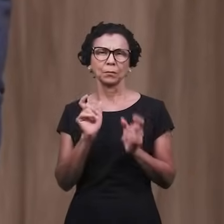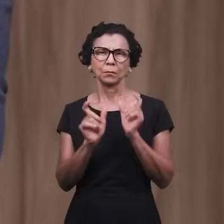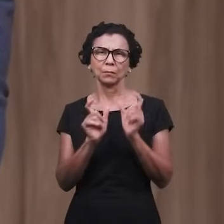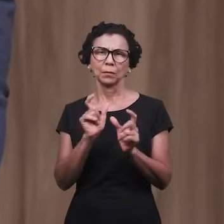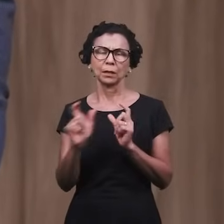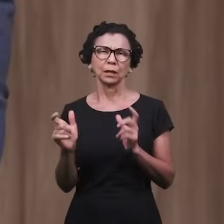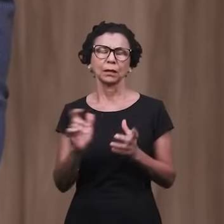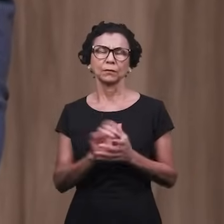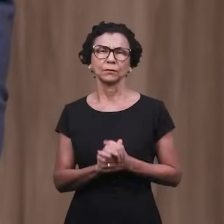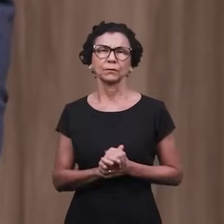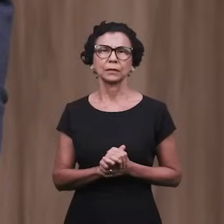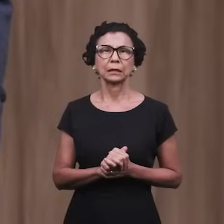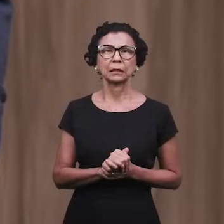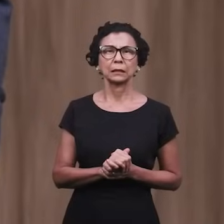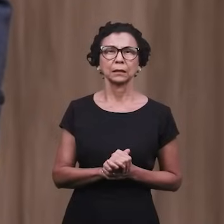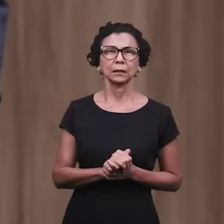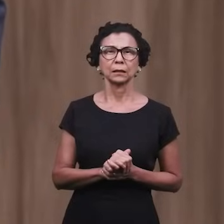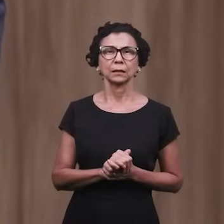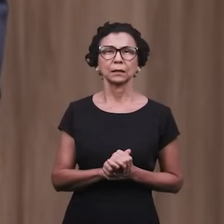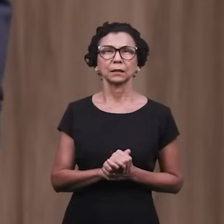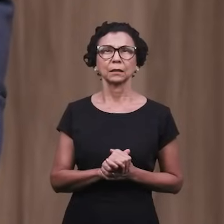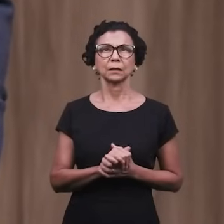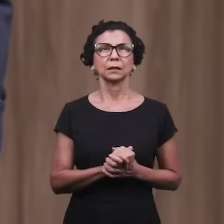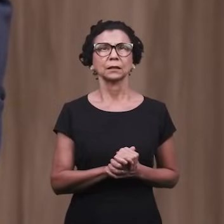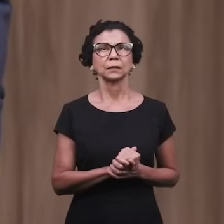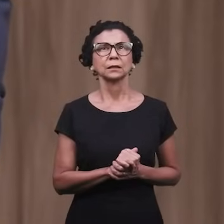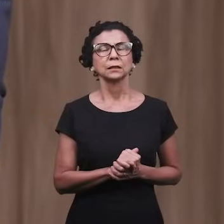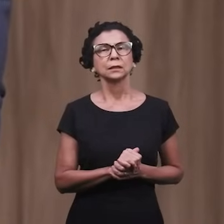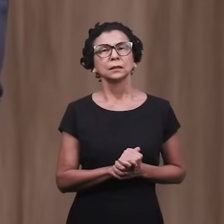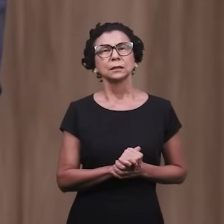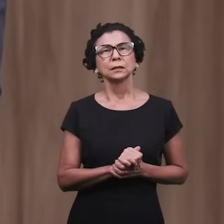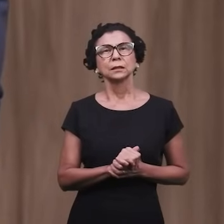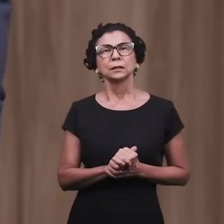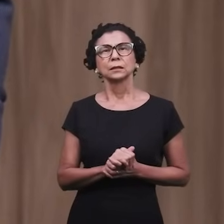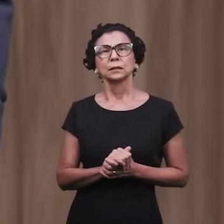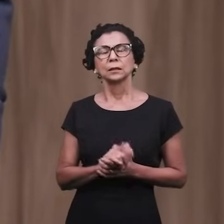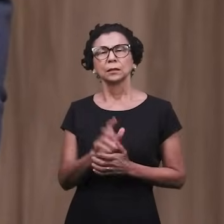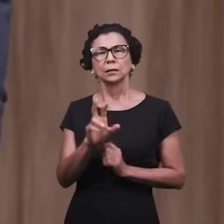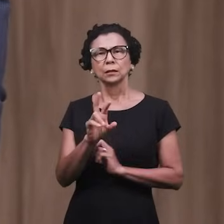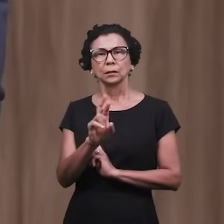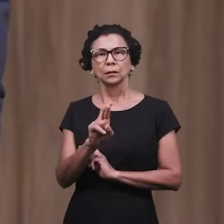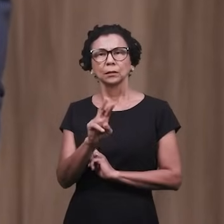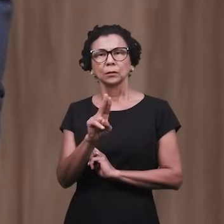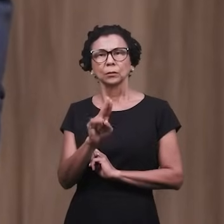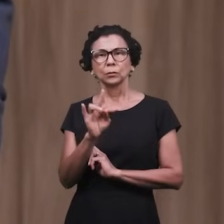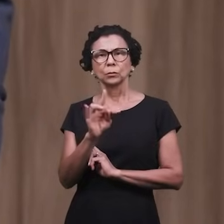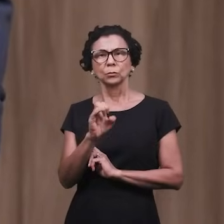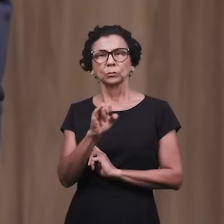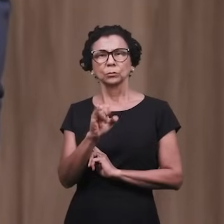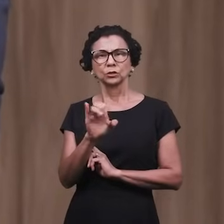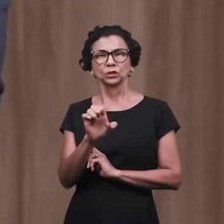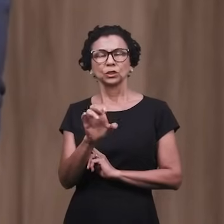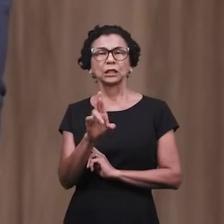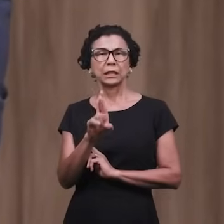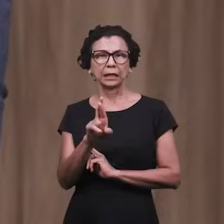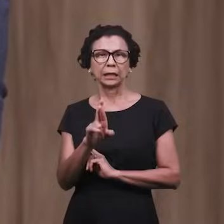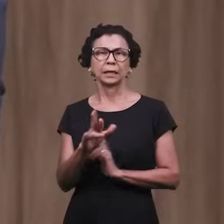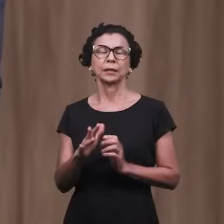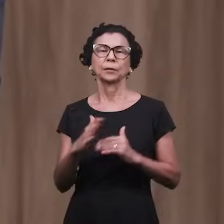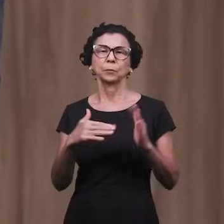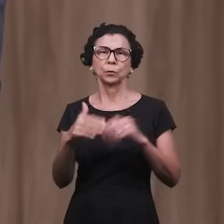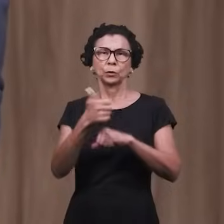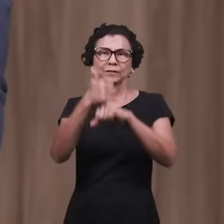essa questão de realmente estar envolvido com instrumentos musicais. Então, o luthier, ele faz instrumentos e